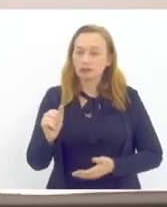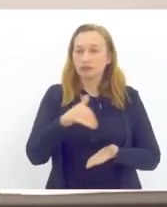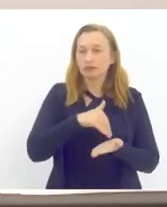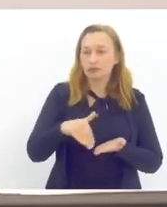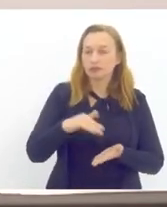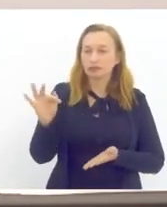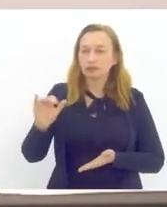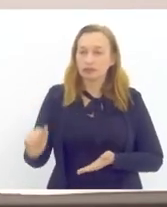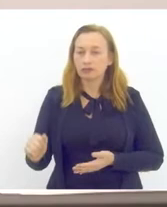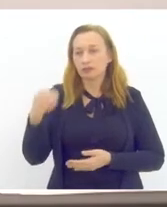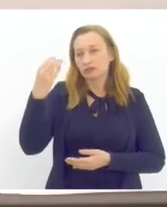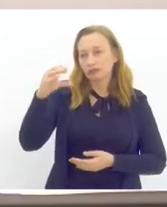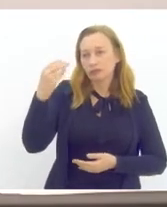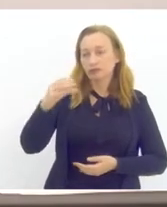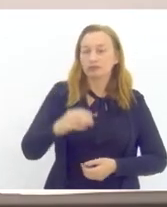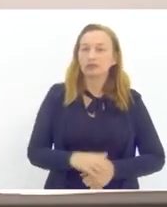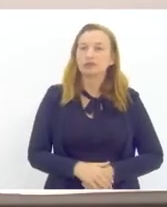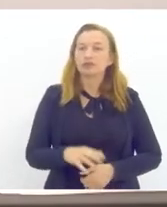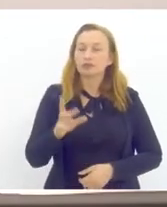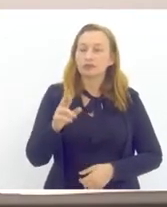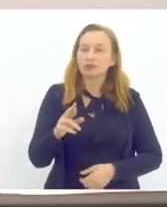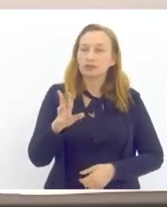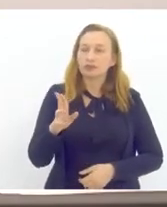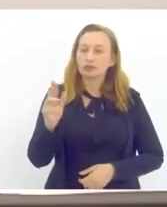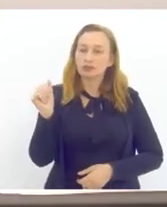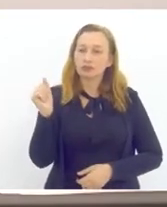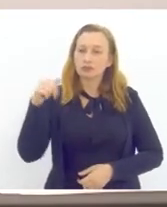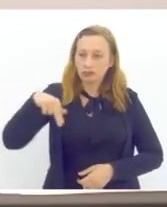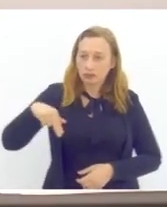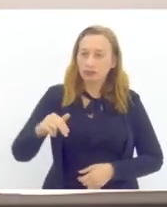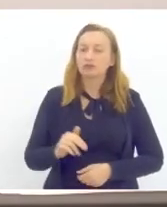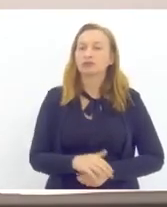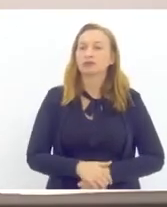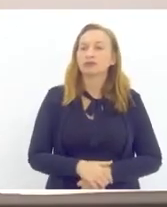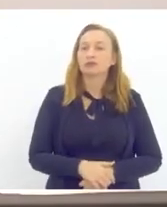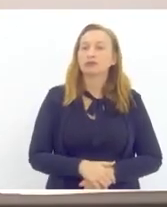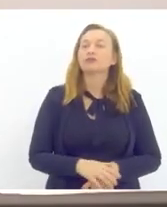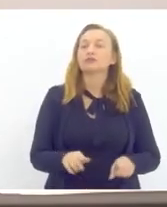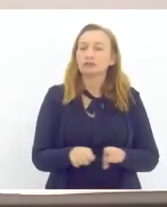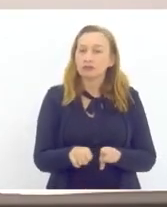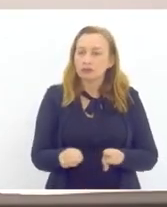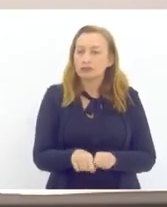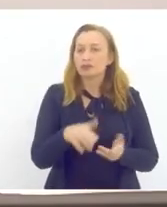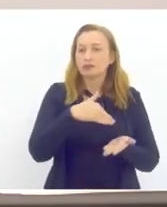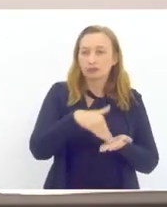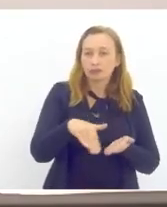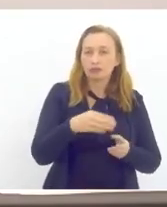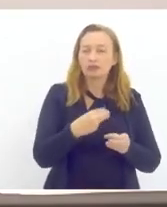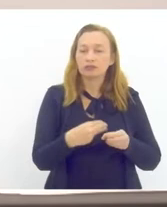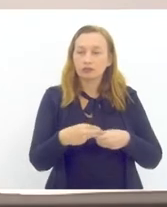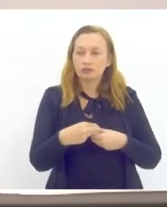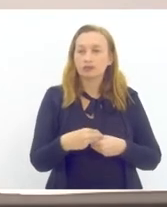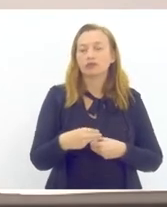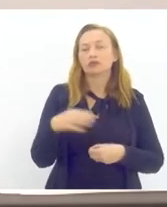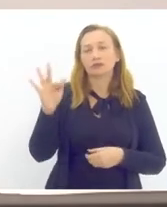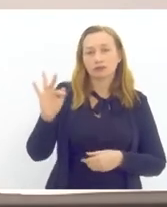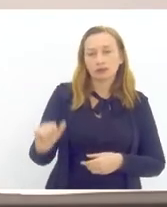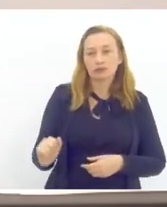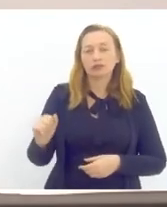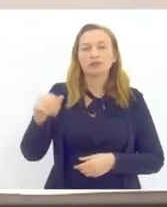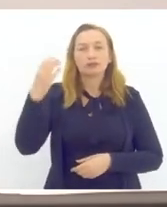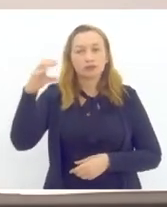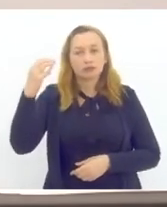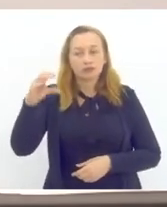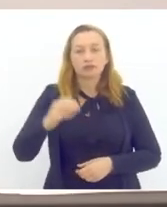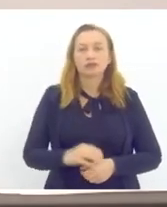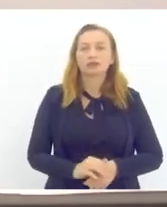Fazenda de Niterói, do Juan da Costa, também da Secretaria Municipal de Fazenda de Niterói,